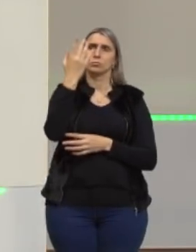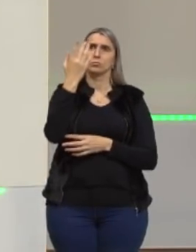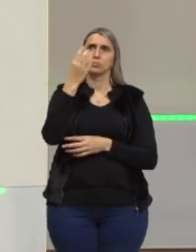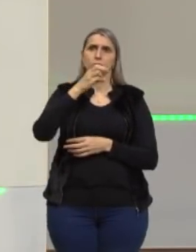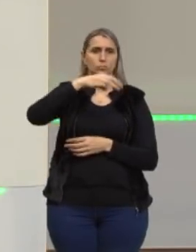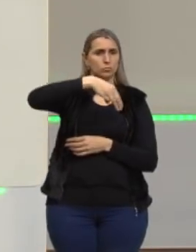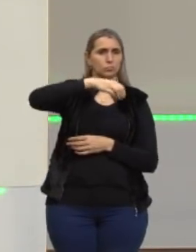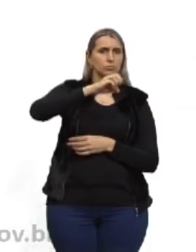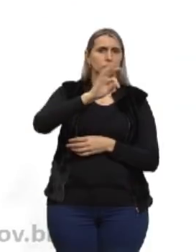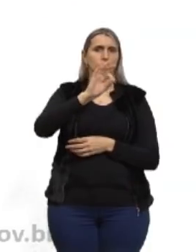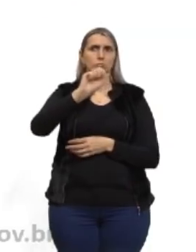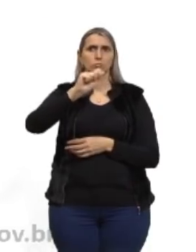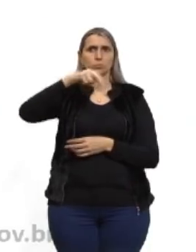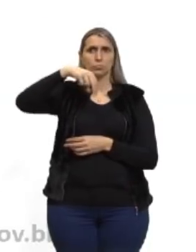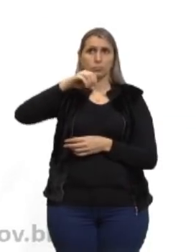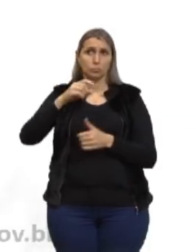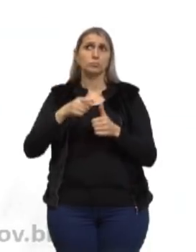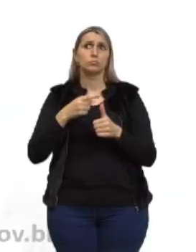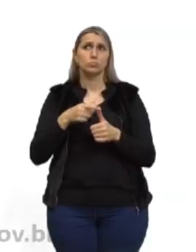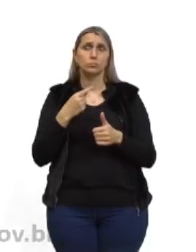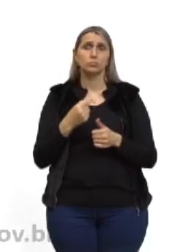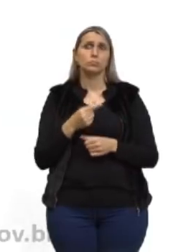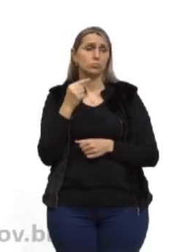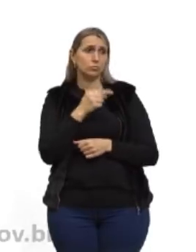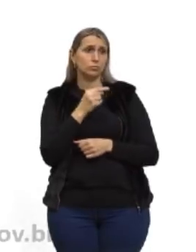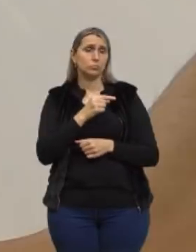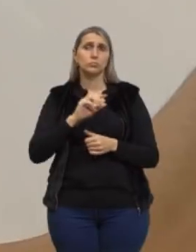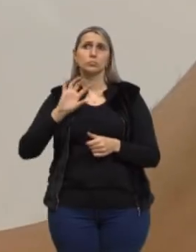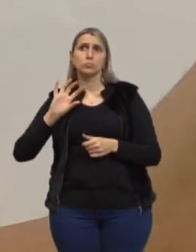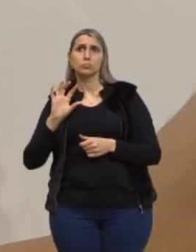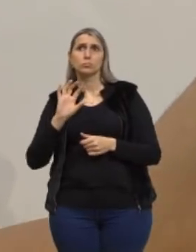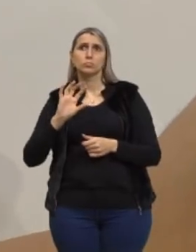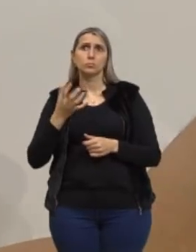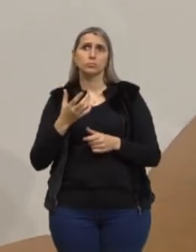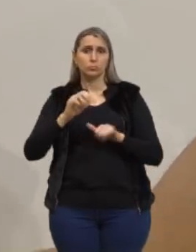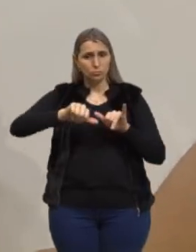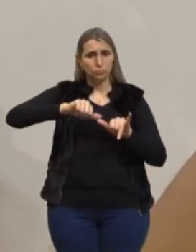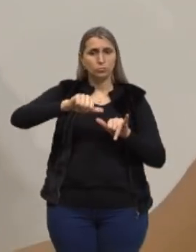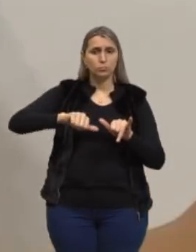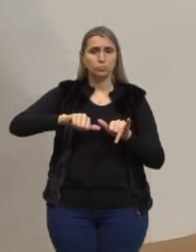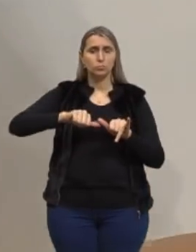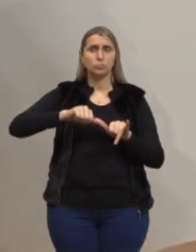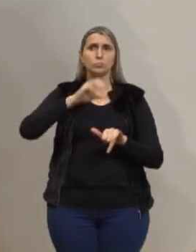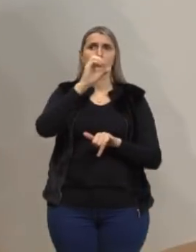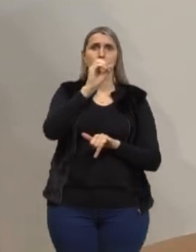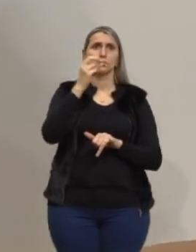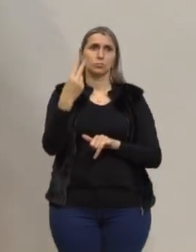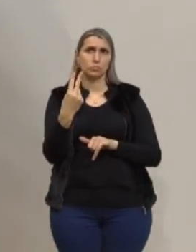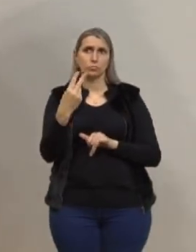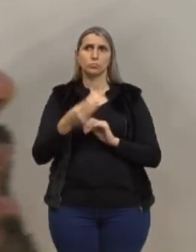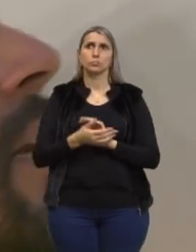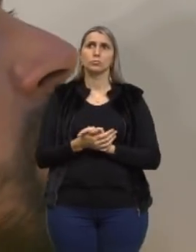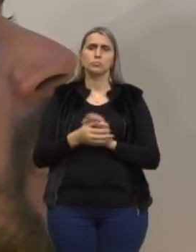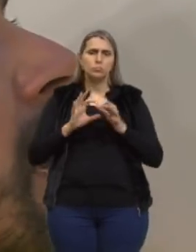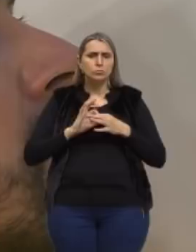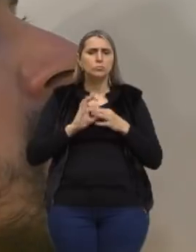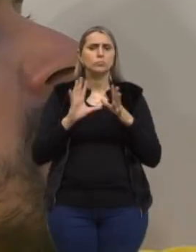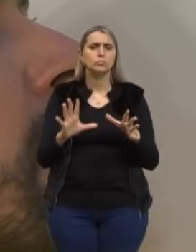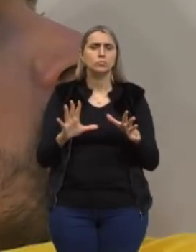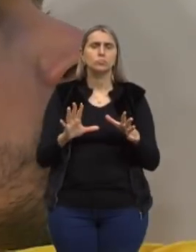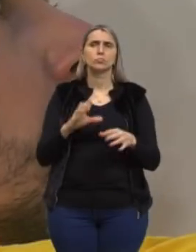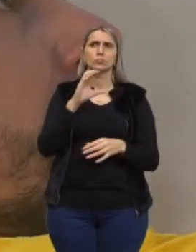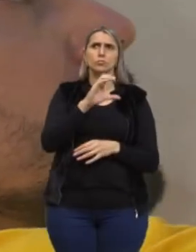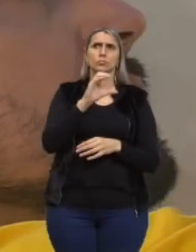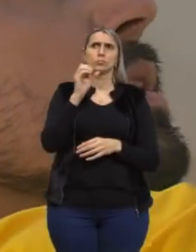que é o metano meu primeiro ó ele vai reagir com quem com gás oxigênio liberando